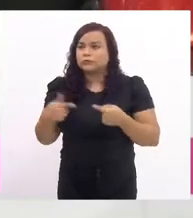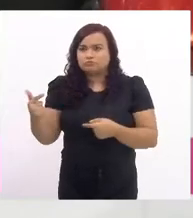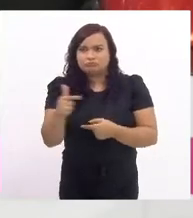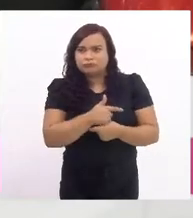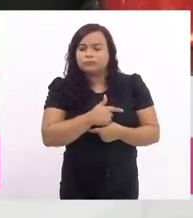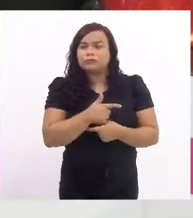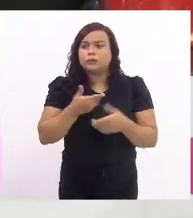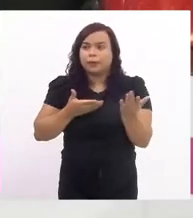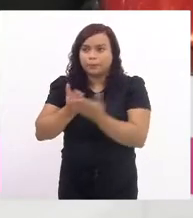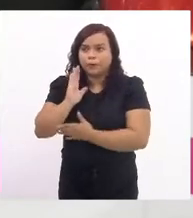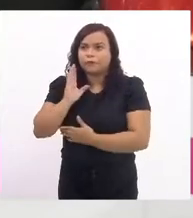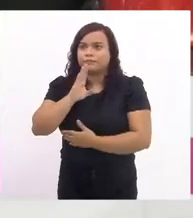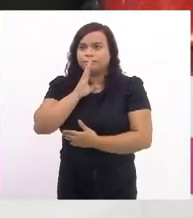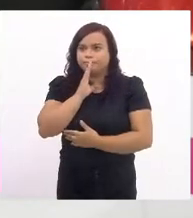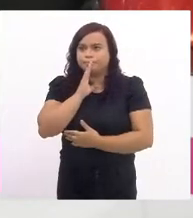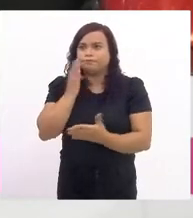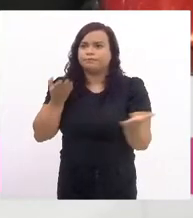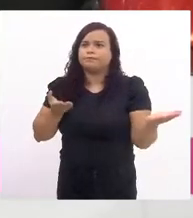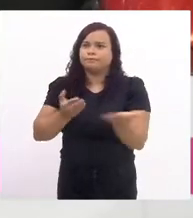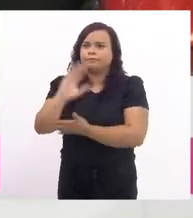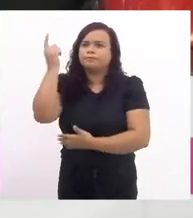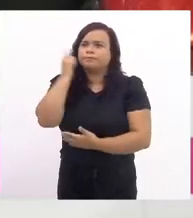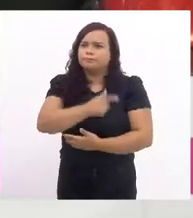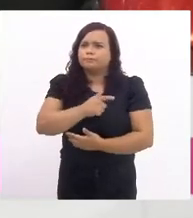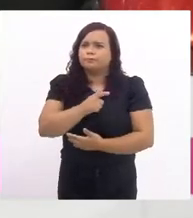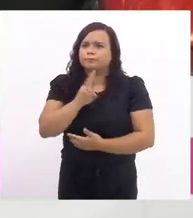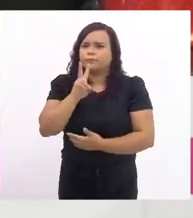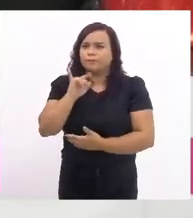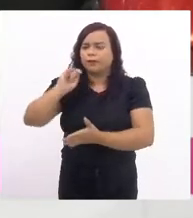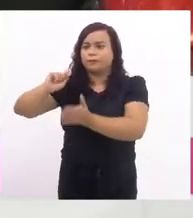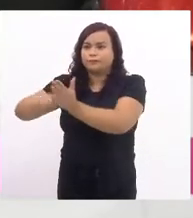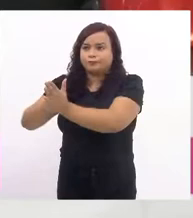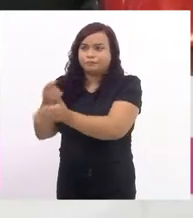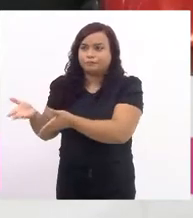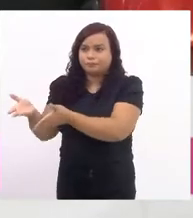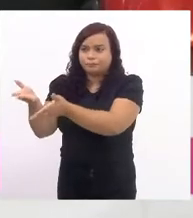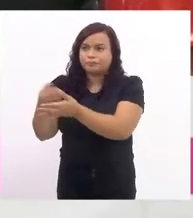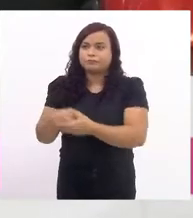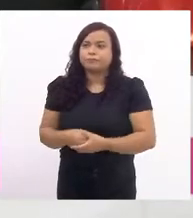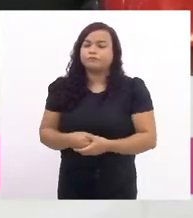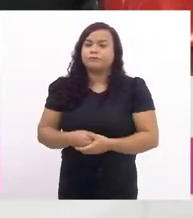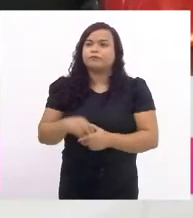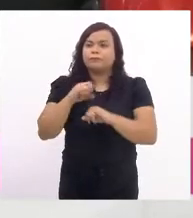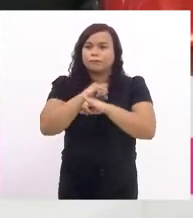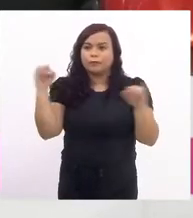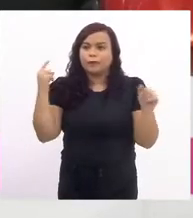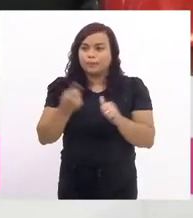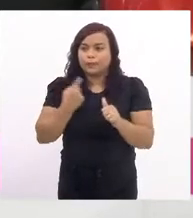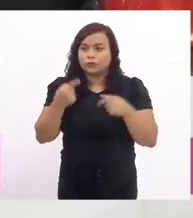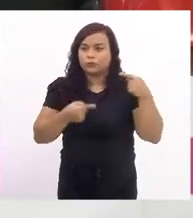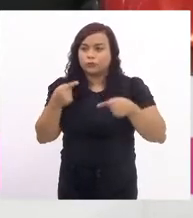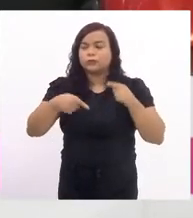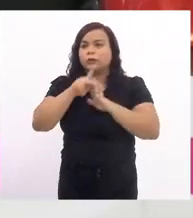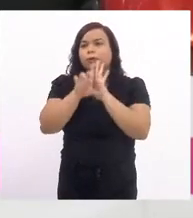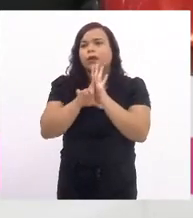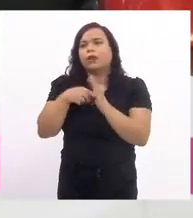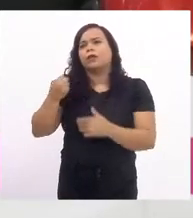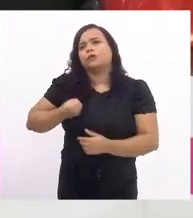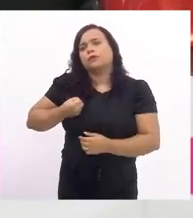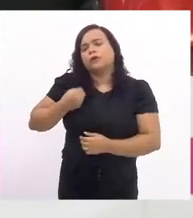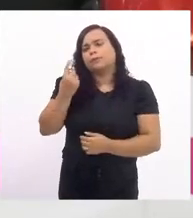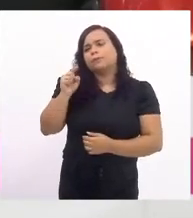ministro como estão, aprovado vai autógrafo. Anuncio em primeira discussão o projeto de lei número